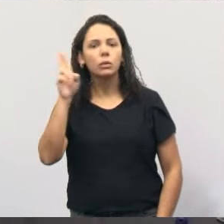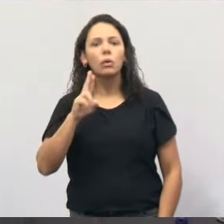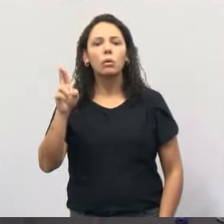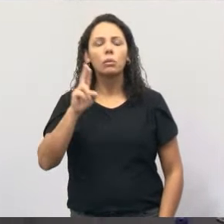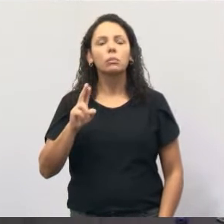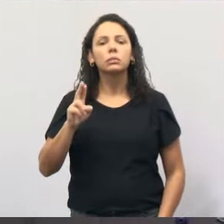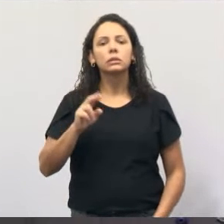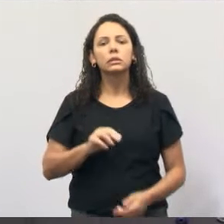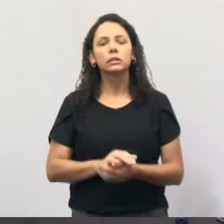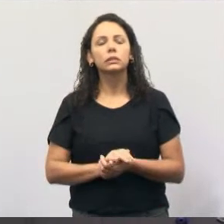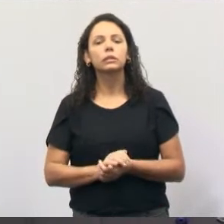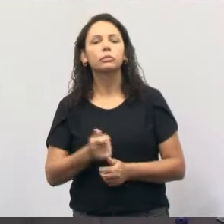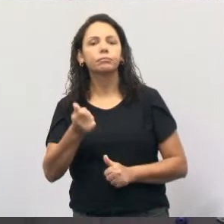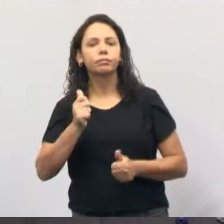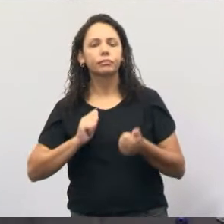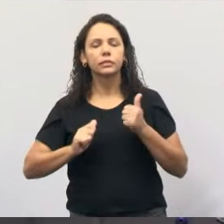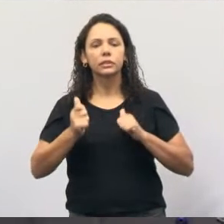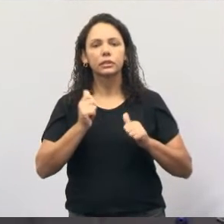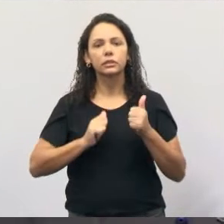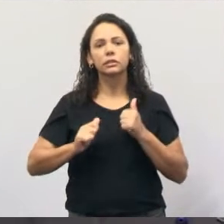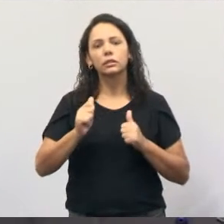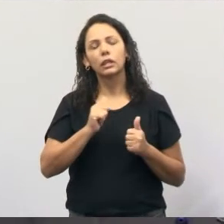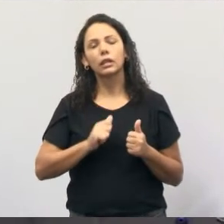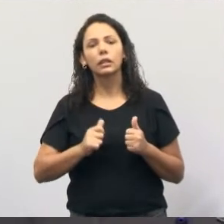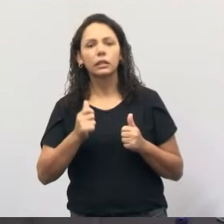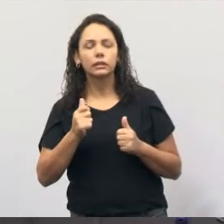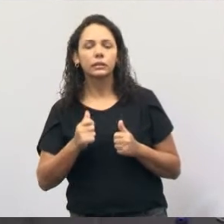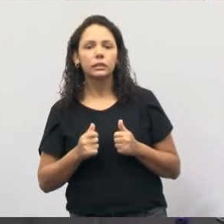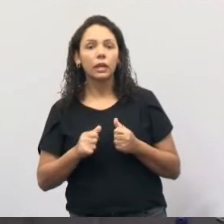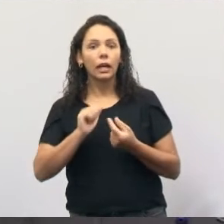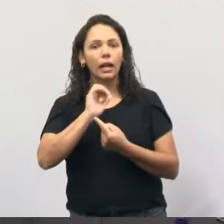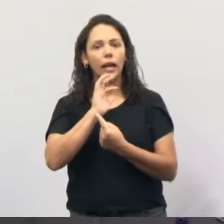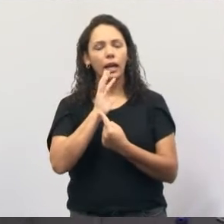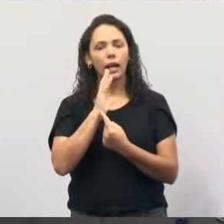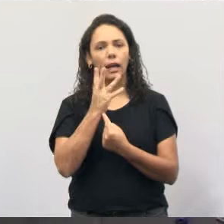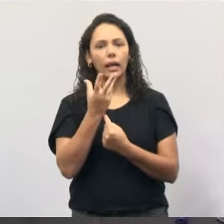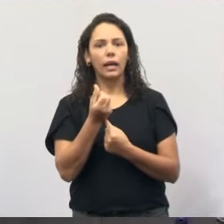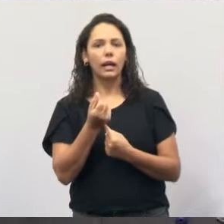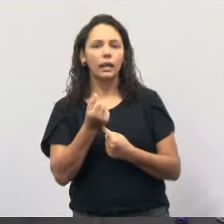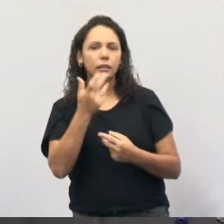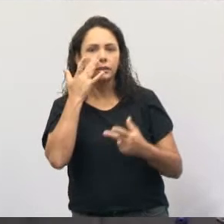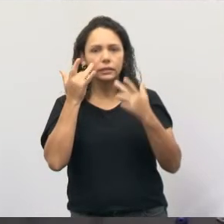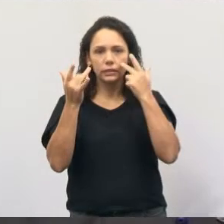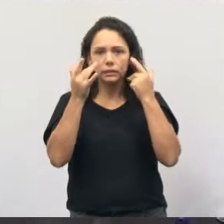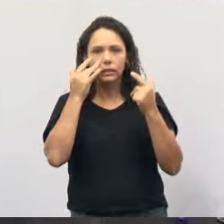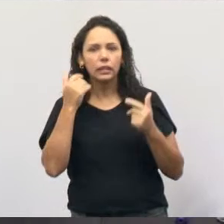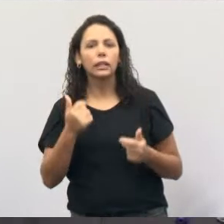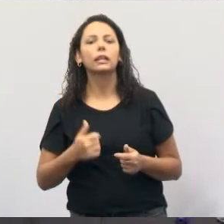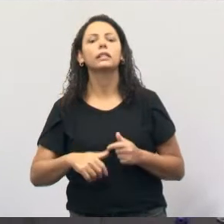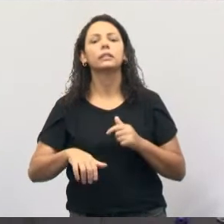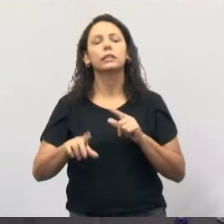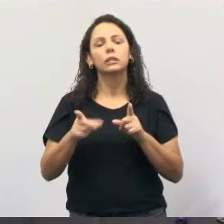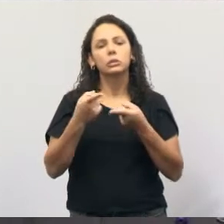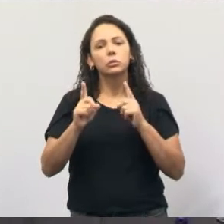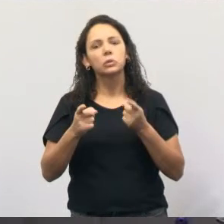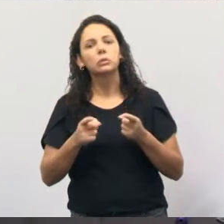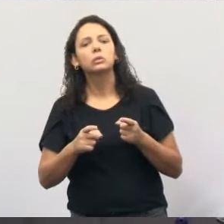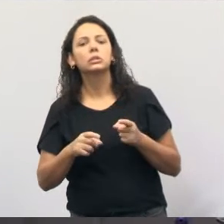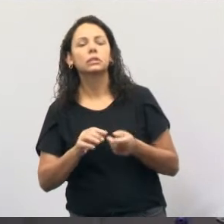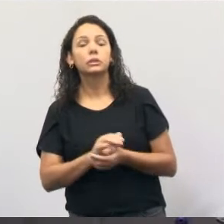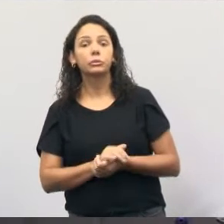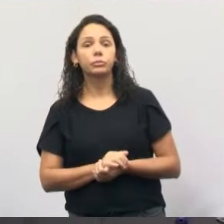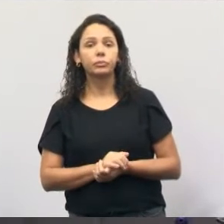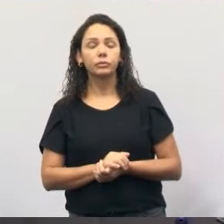música, do teatro. E eles, juntamente com um grande artista da nossa cidade, o Feu Andrade, Edgar,